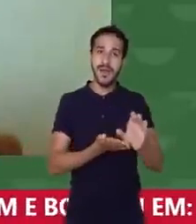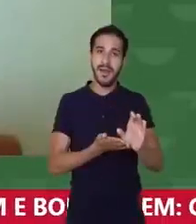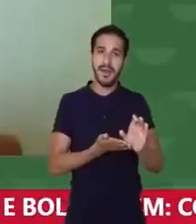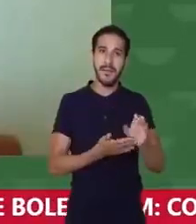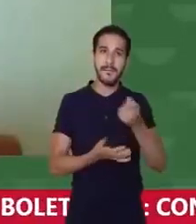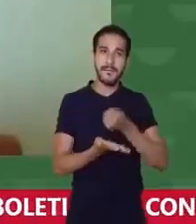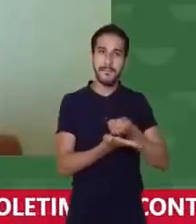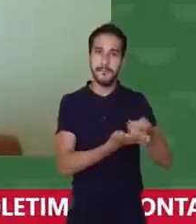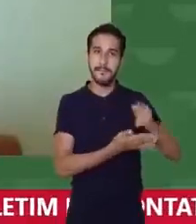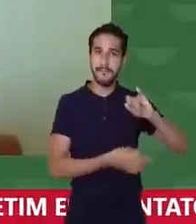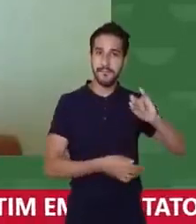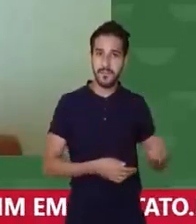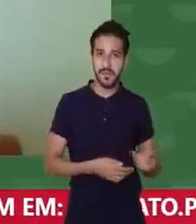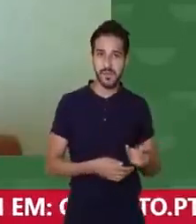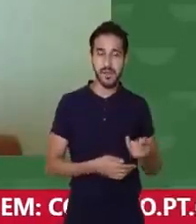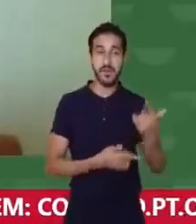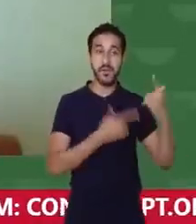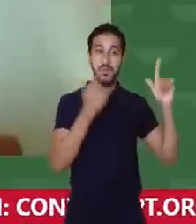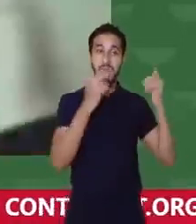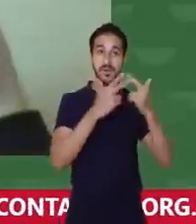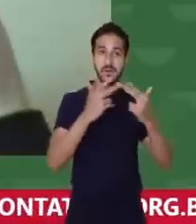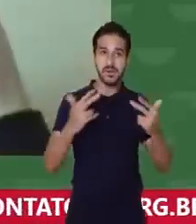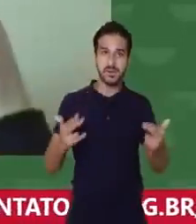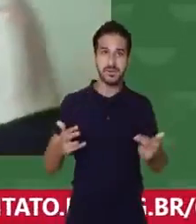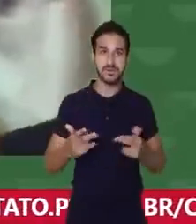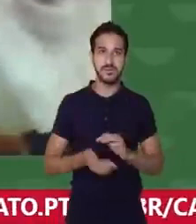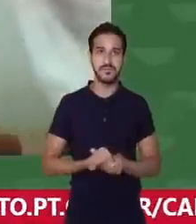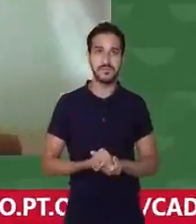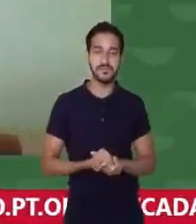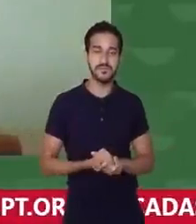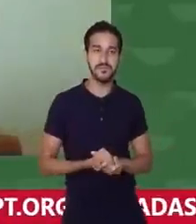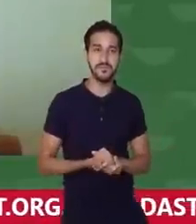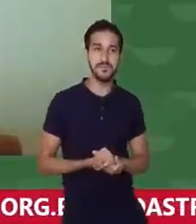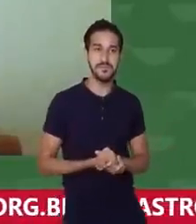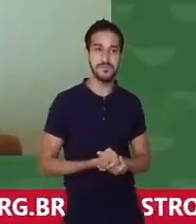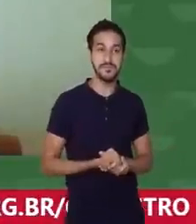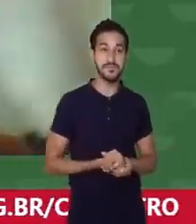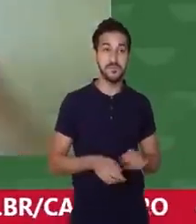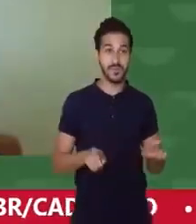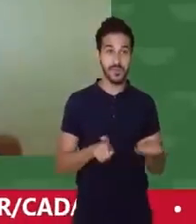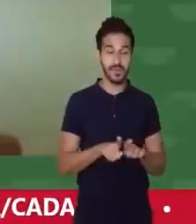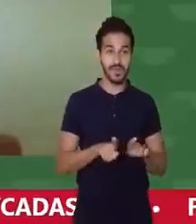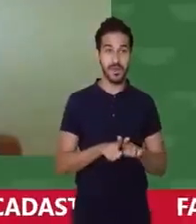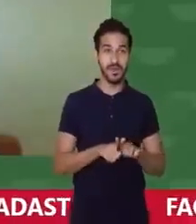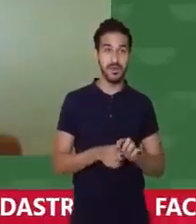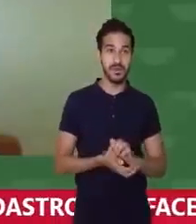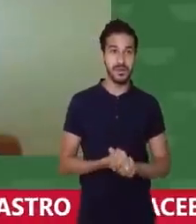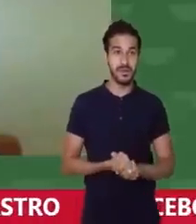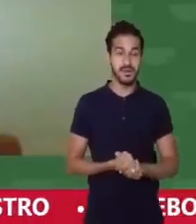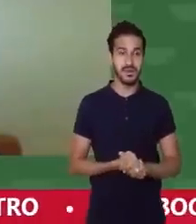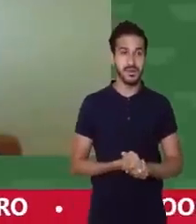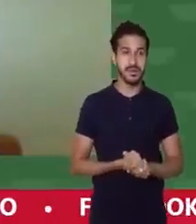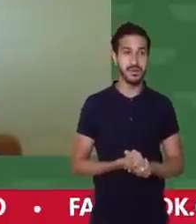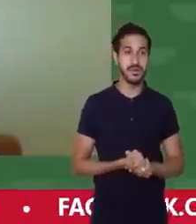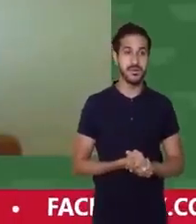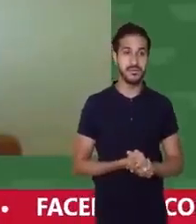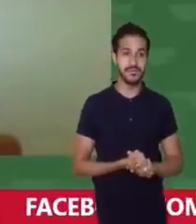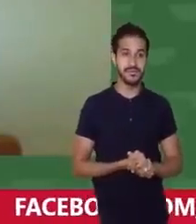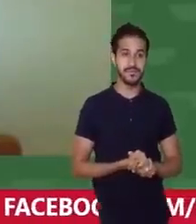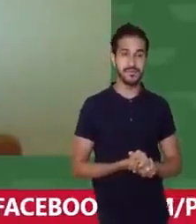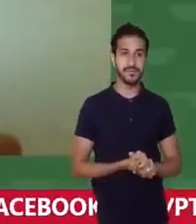financeiros, pagamento de juros e outras cositas más. Além disso, né,